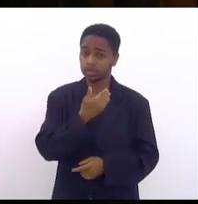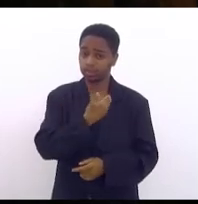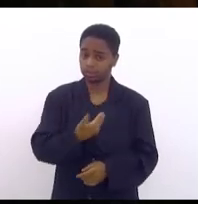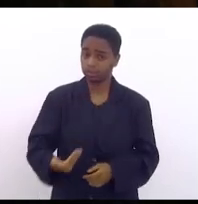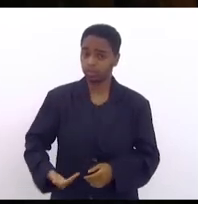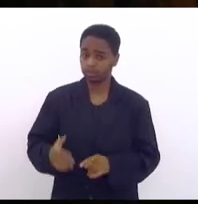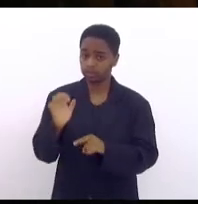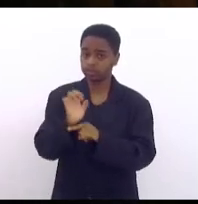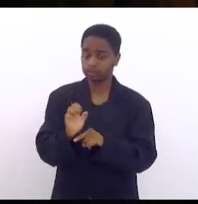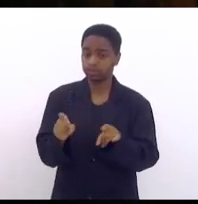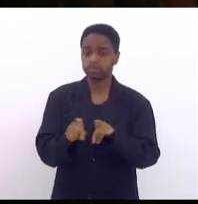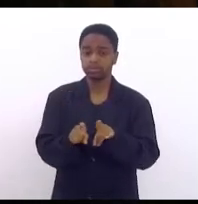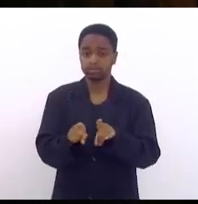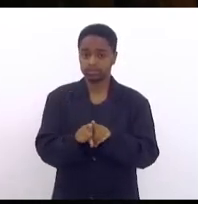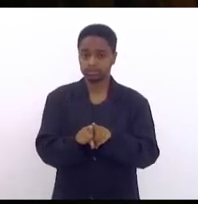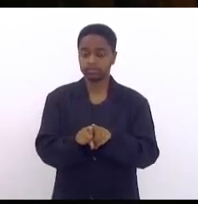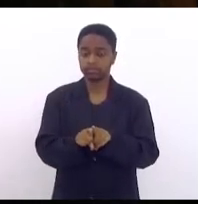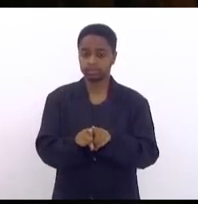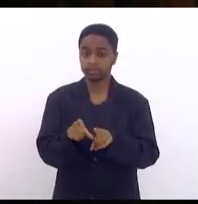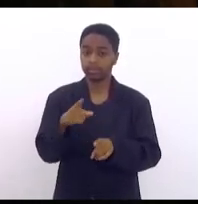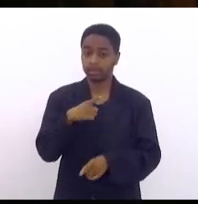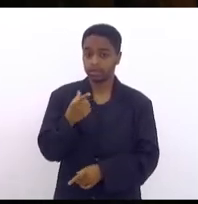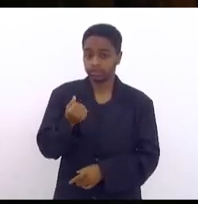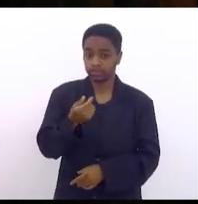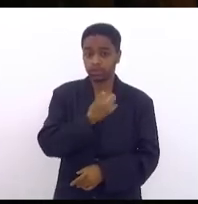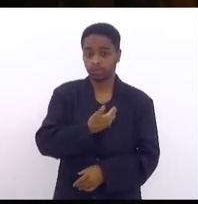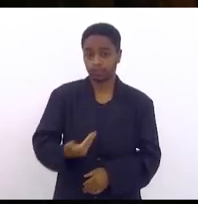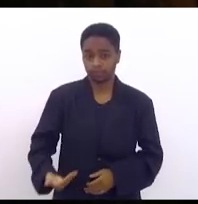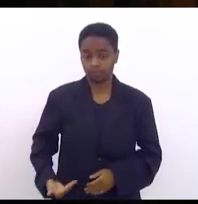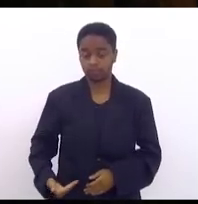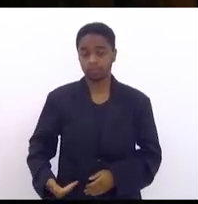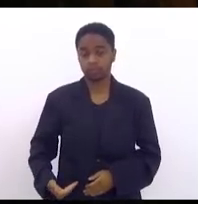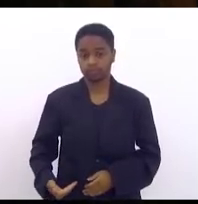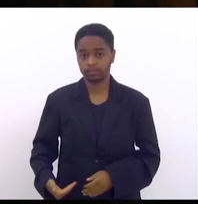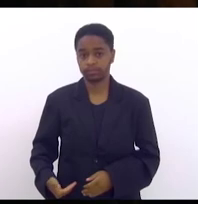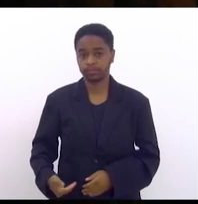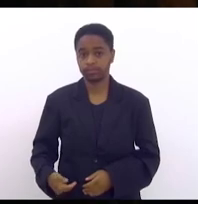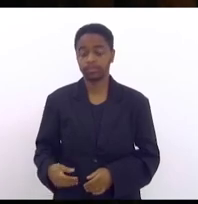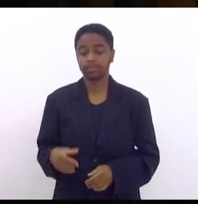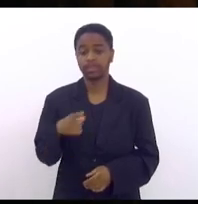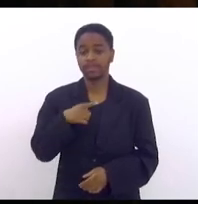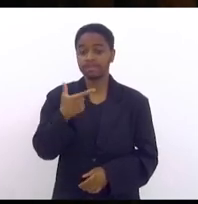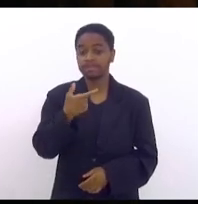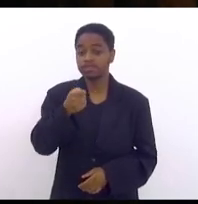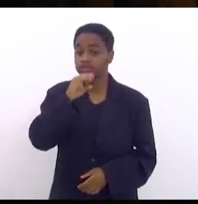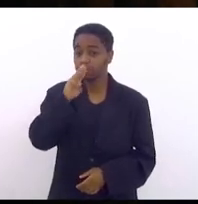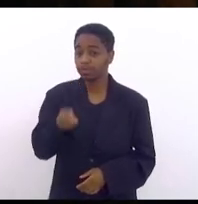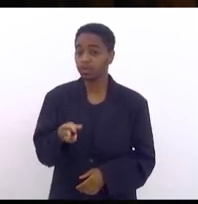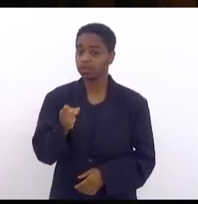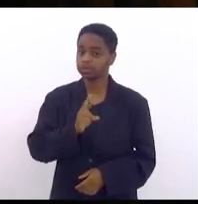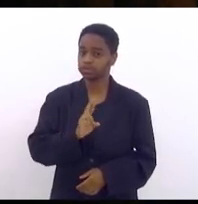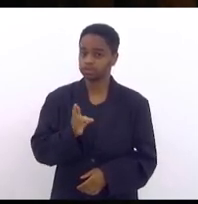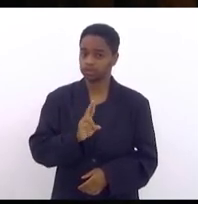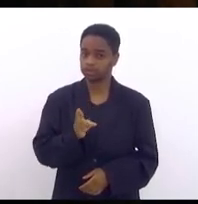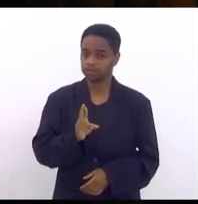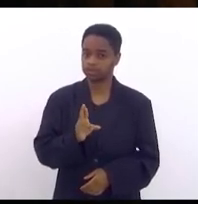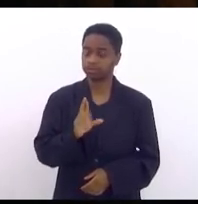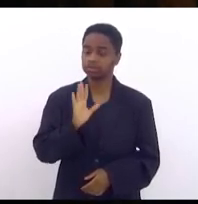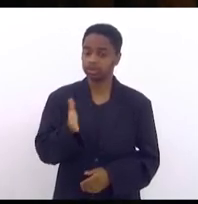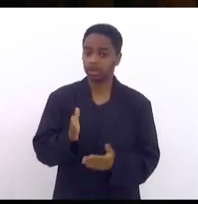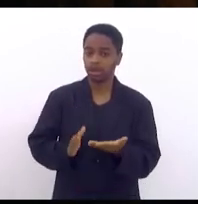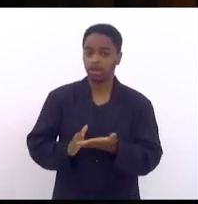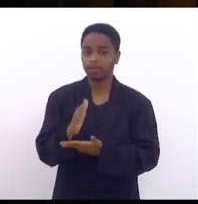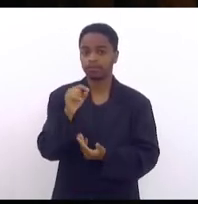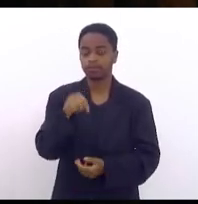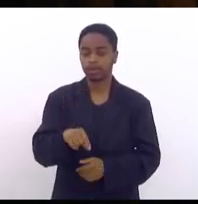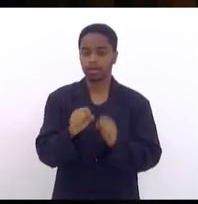estadual, inclusive, há dinheiro público, mais precisamente 20 milhões de reais que foram aprovados